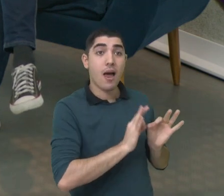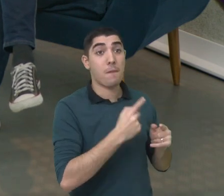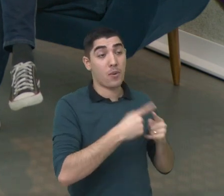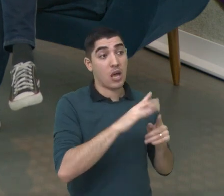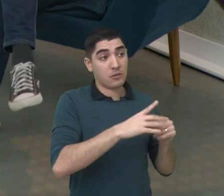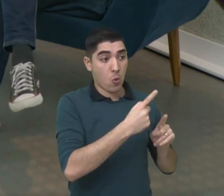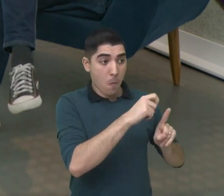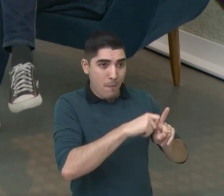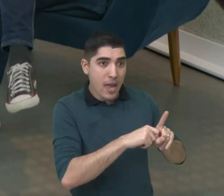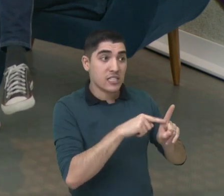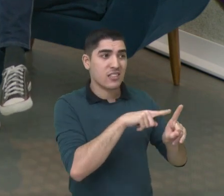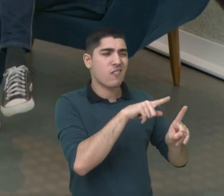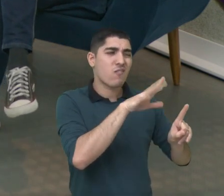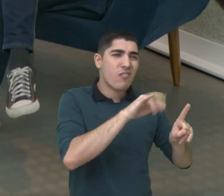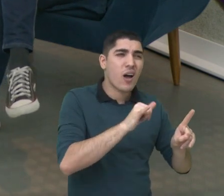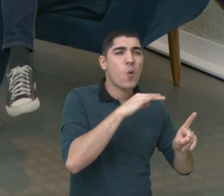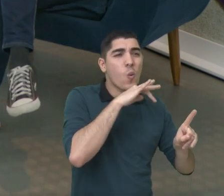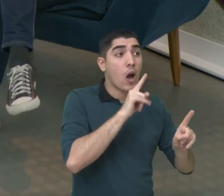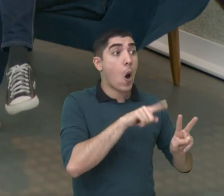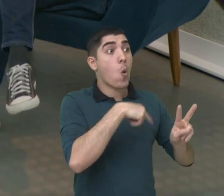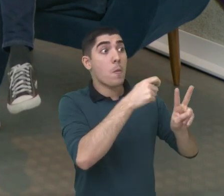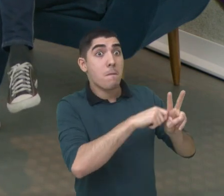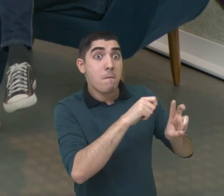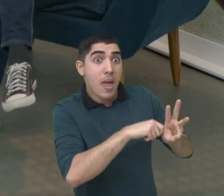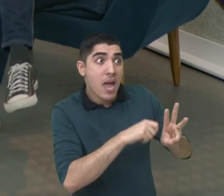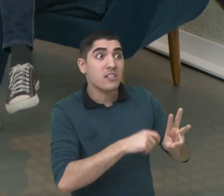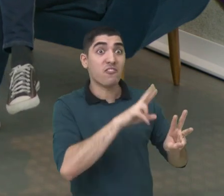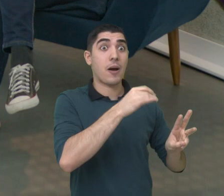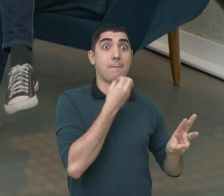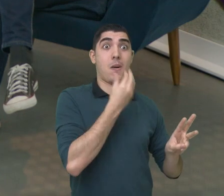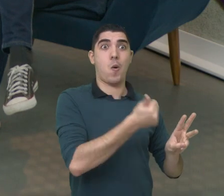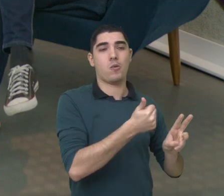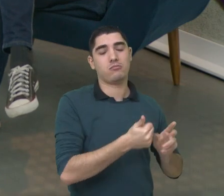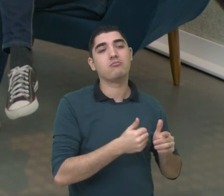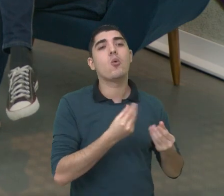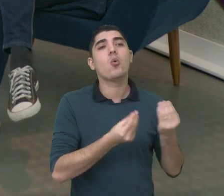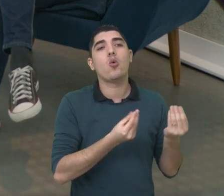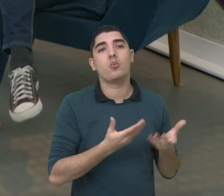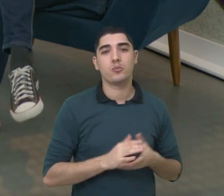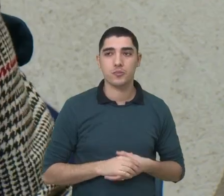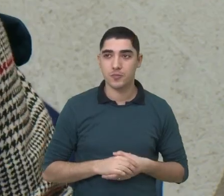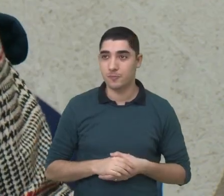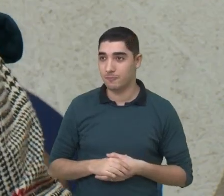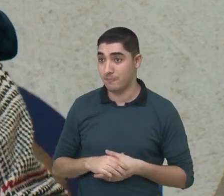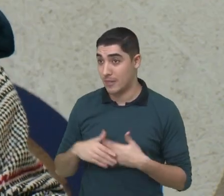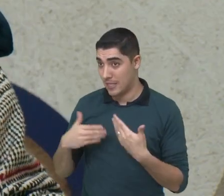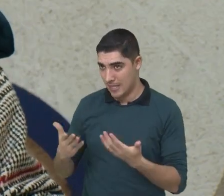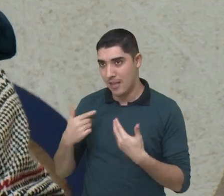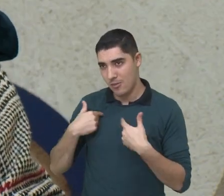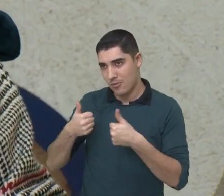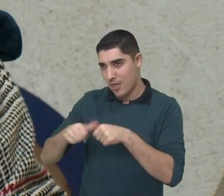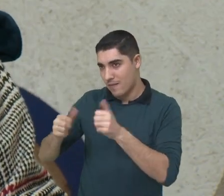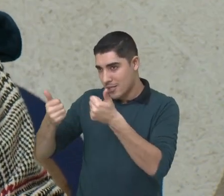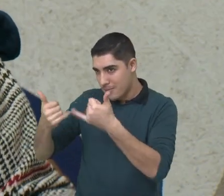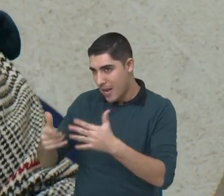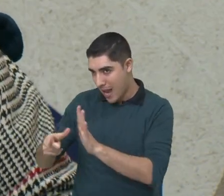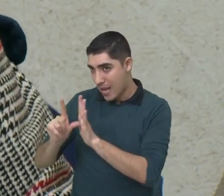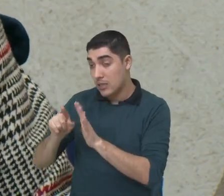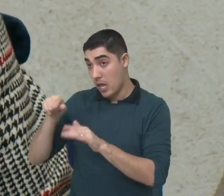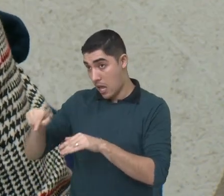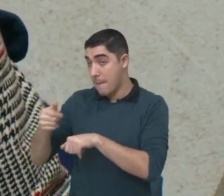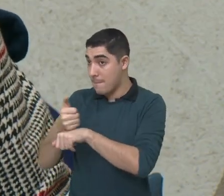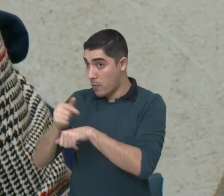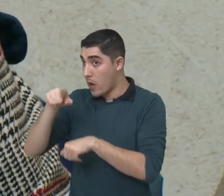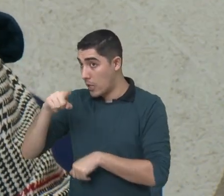que em um mês vai ser maior, no outro vai ser menor? Como que funciona isso? Então, isso que quando eu estava falando com vocês, que é uma